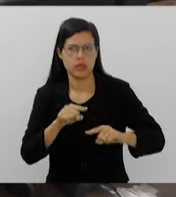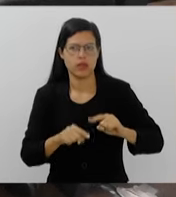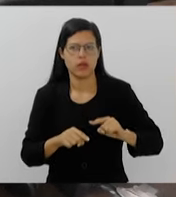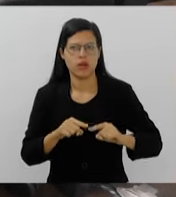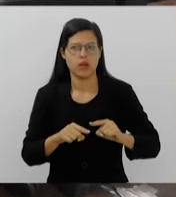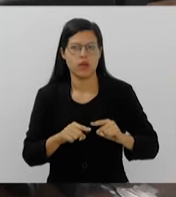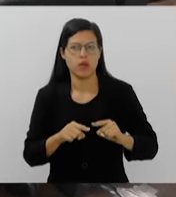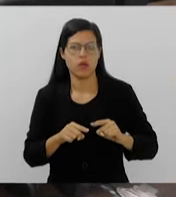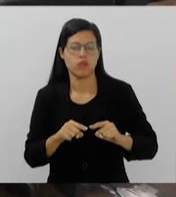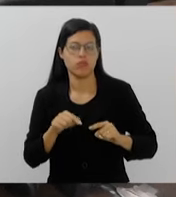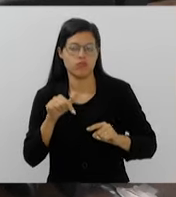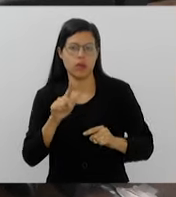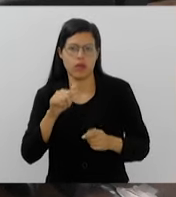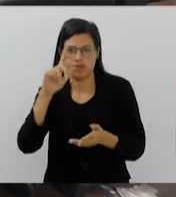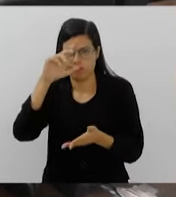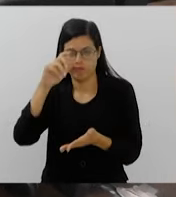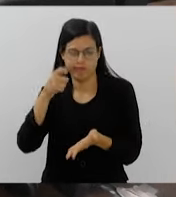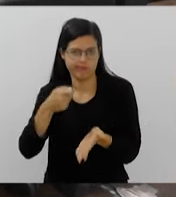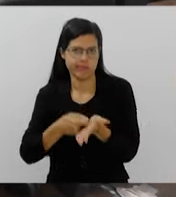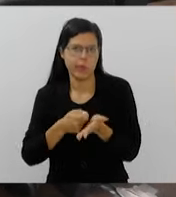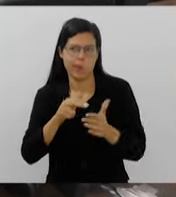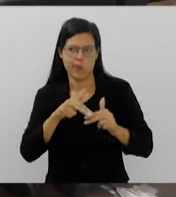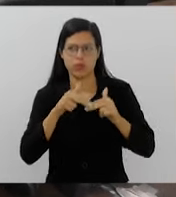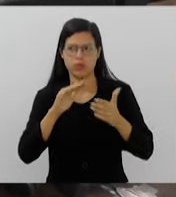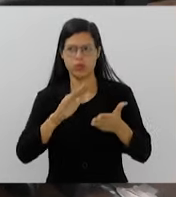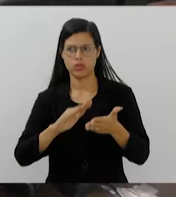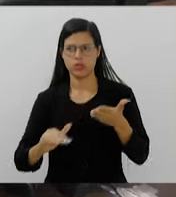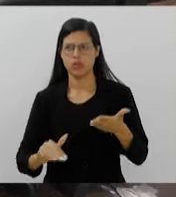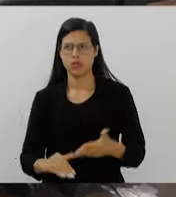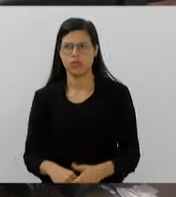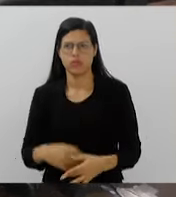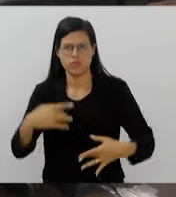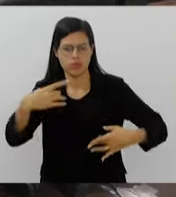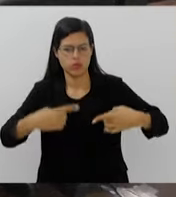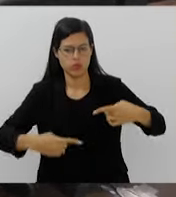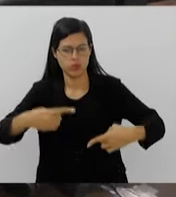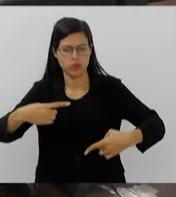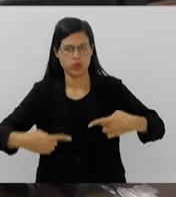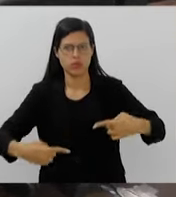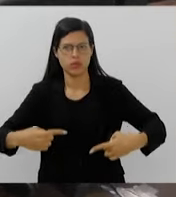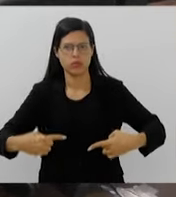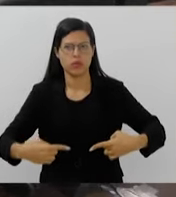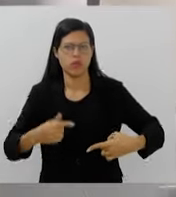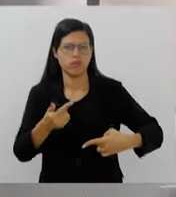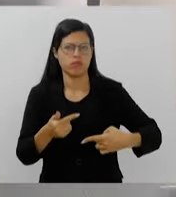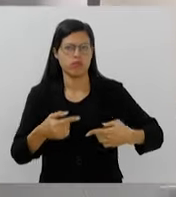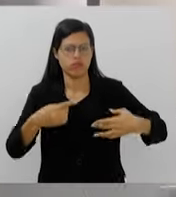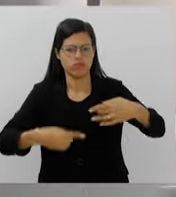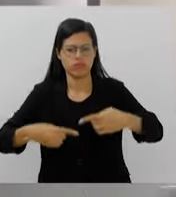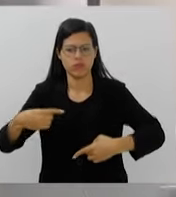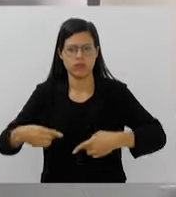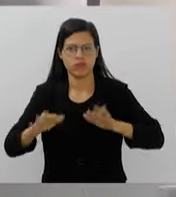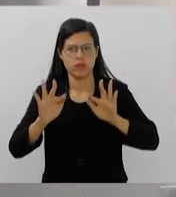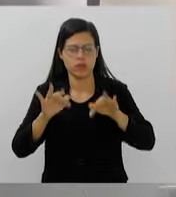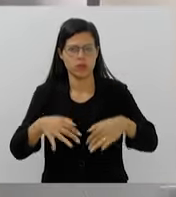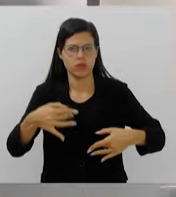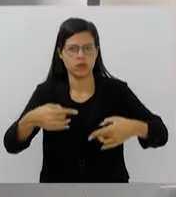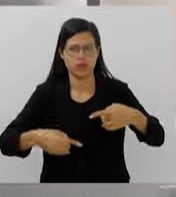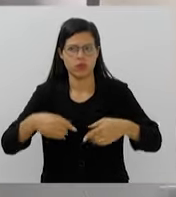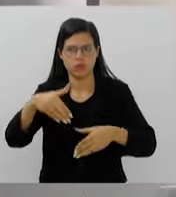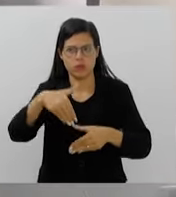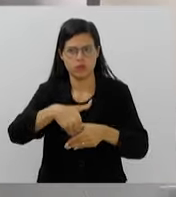determinativo. Então, por isso que foi suprimido. Em discussão. Não havendo quem queira discutir, encerrada a discussão. Em